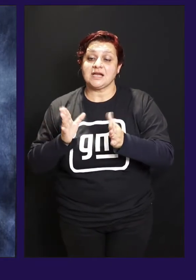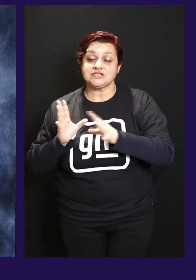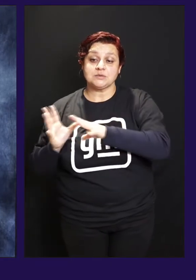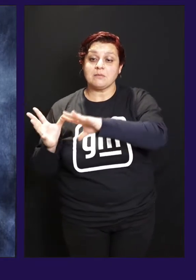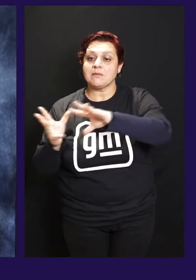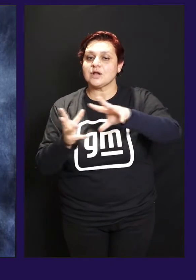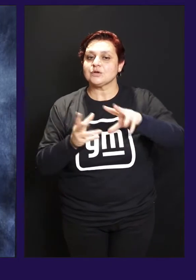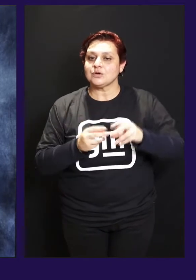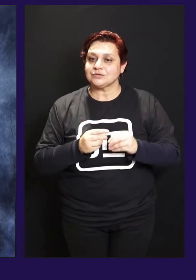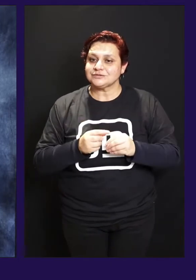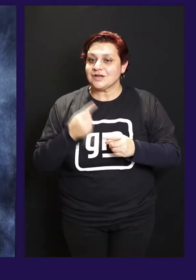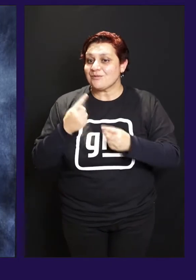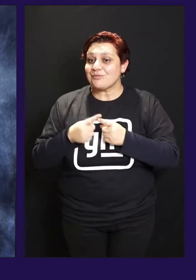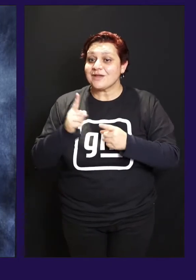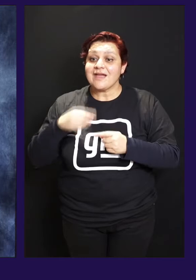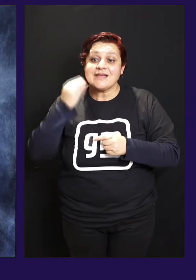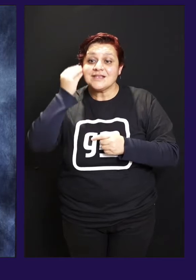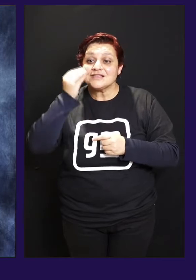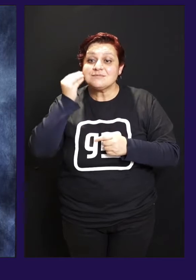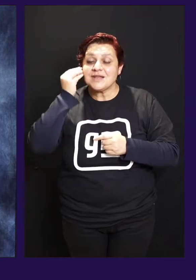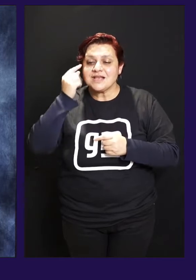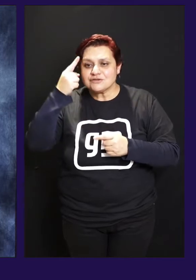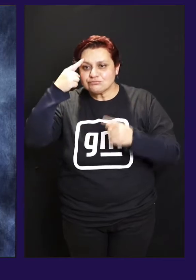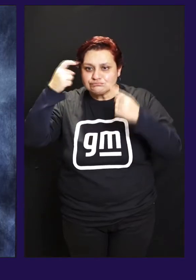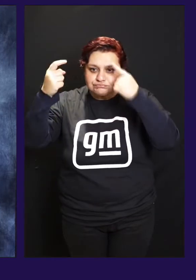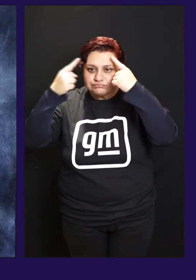imaginar, ali está o mercado, é ali que eu vou